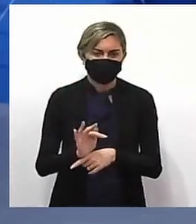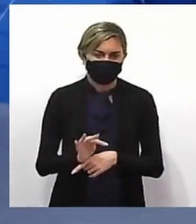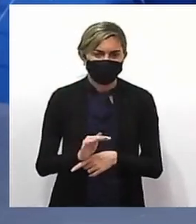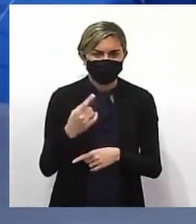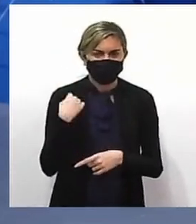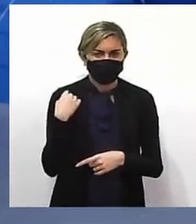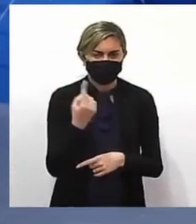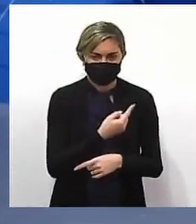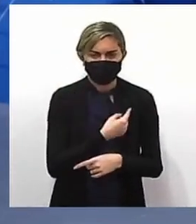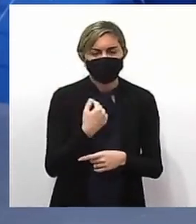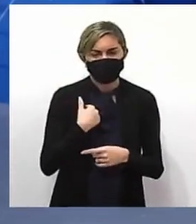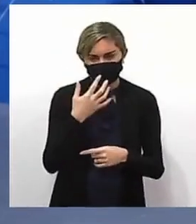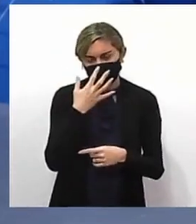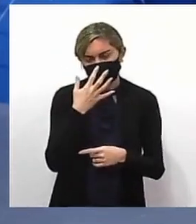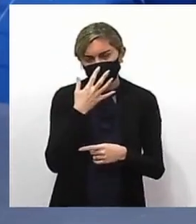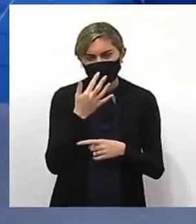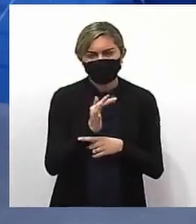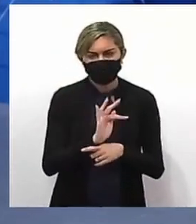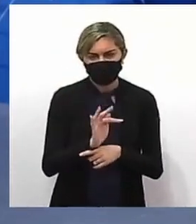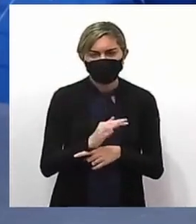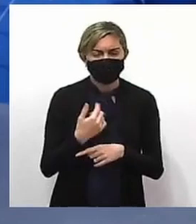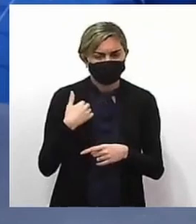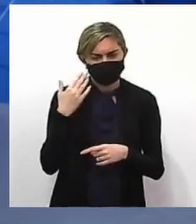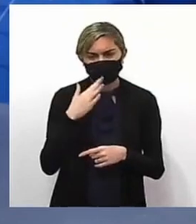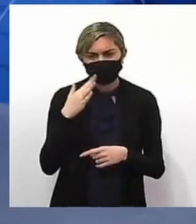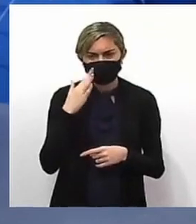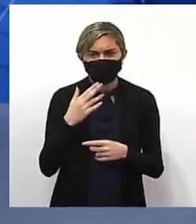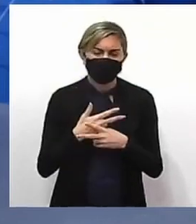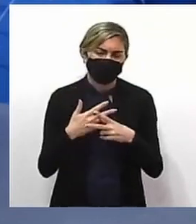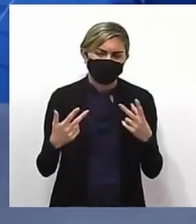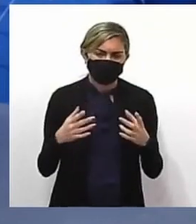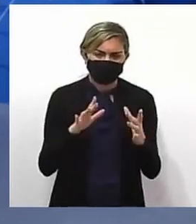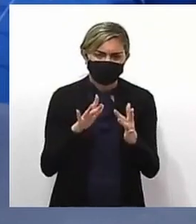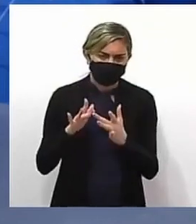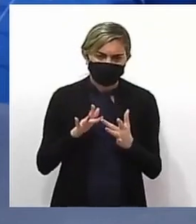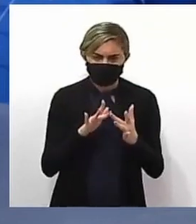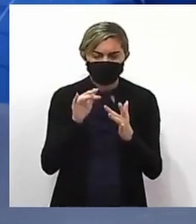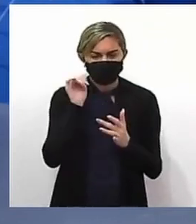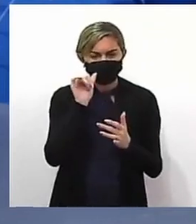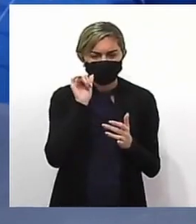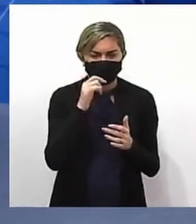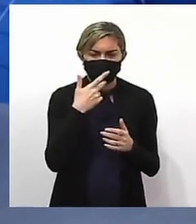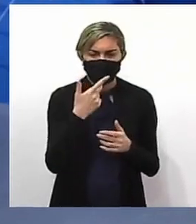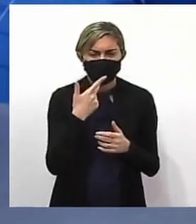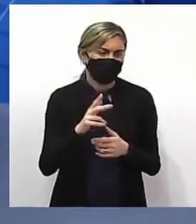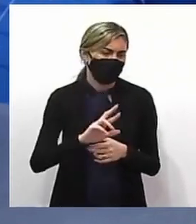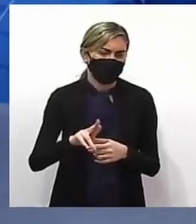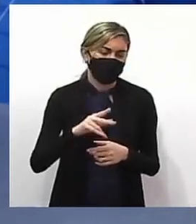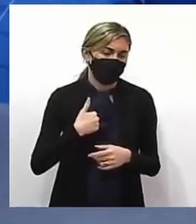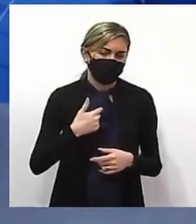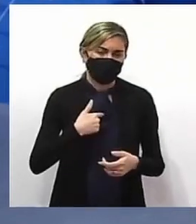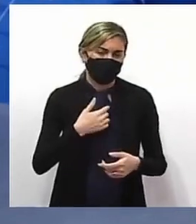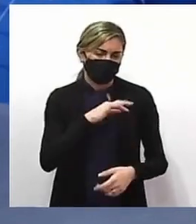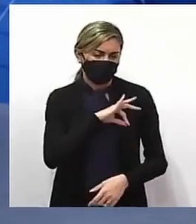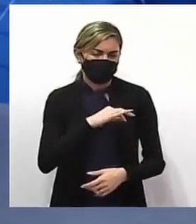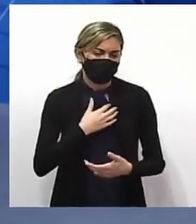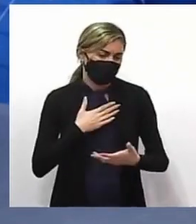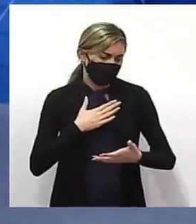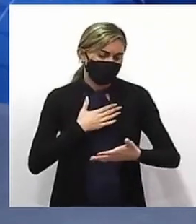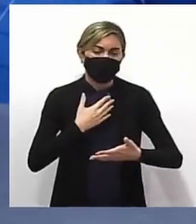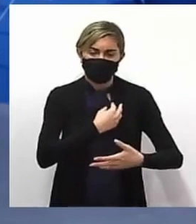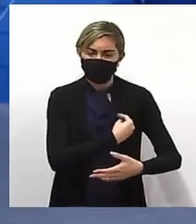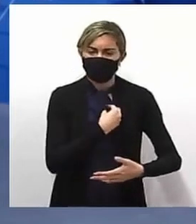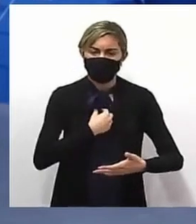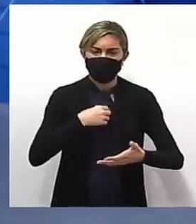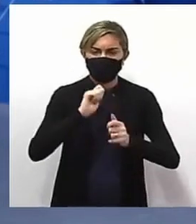Eu vi mais de uma vez para a gente entender. A gente vê essa coisa da conexão da mulher dizer assim, não, porque é para o meu sustento, porque antes... Aí